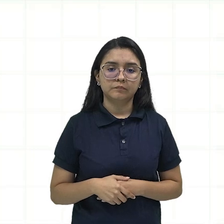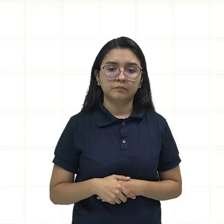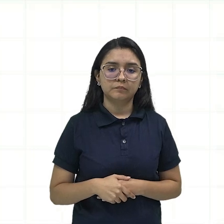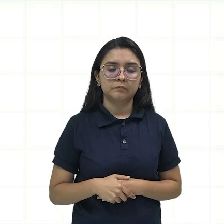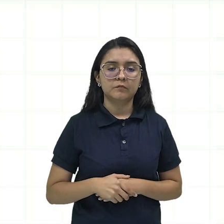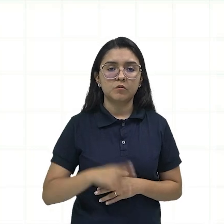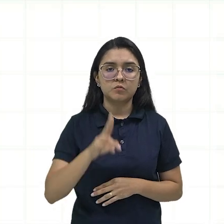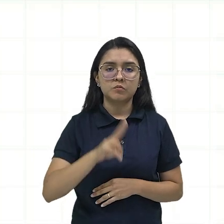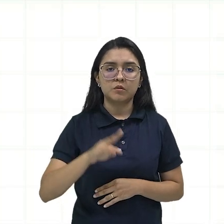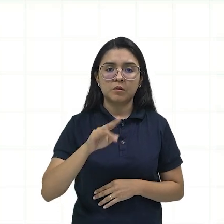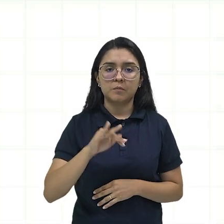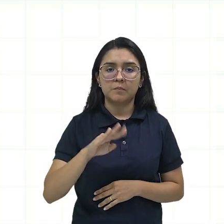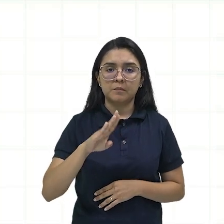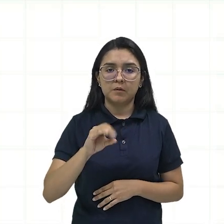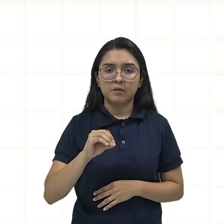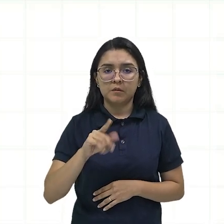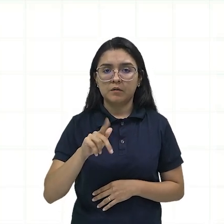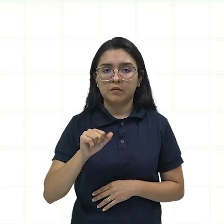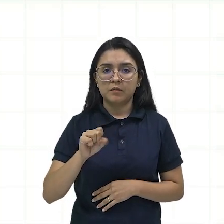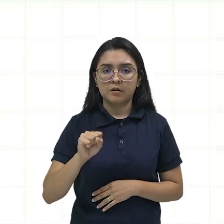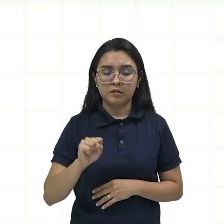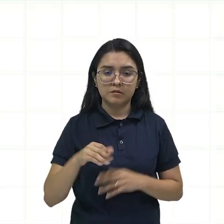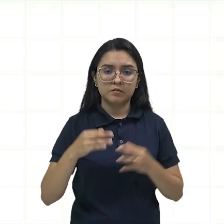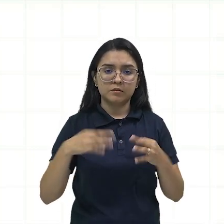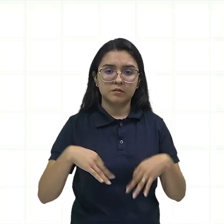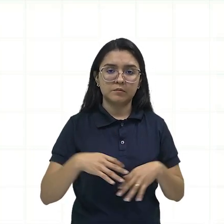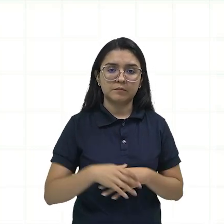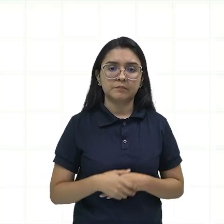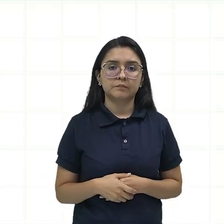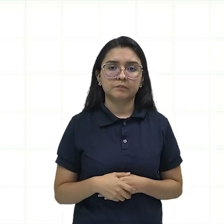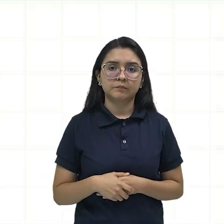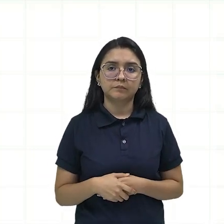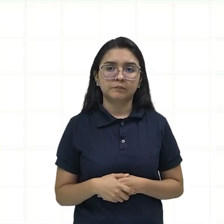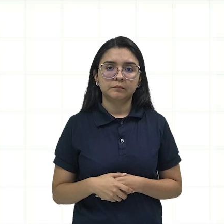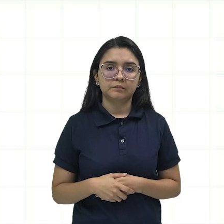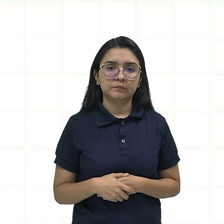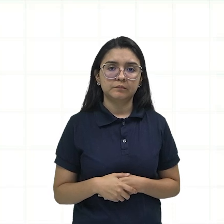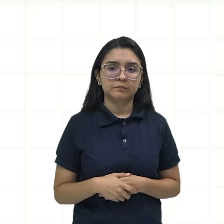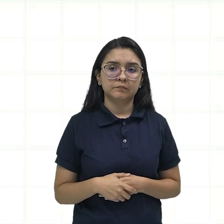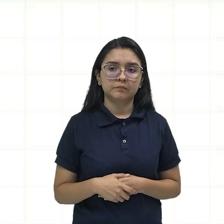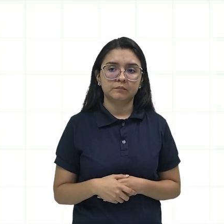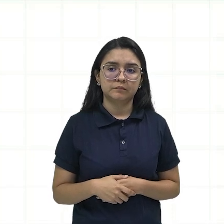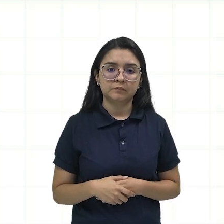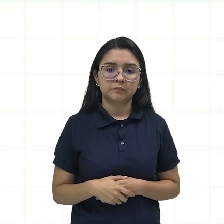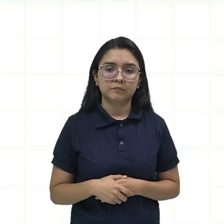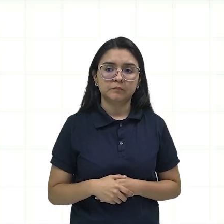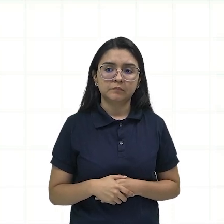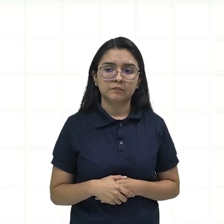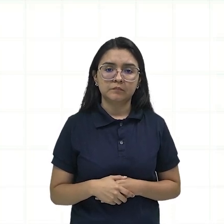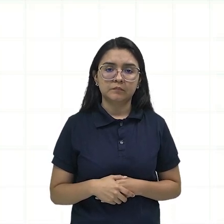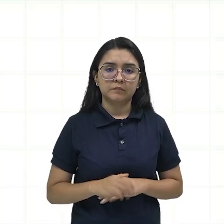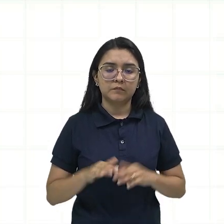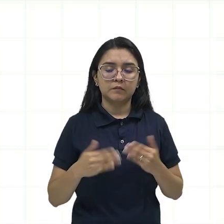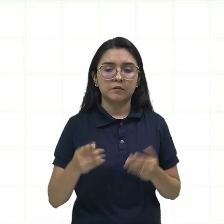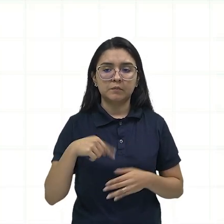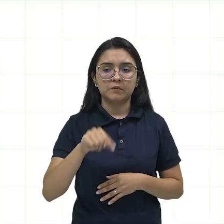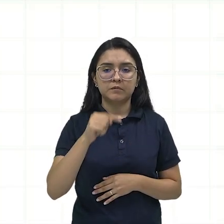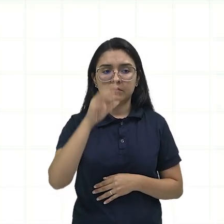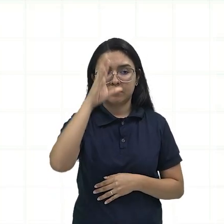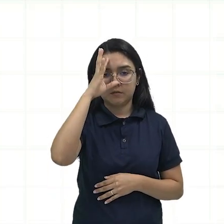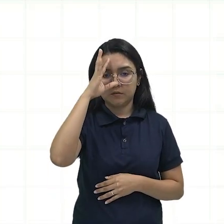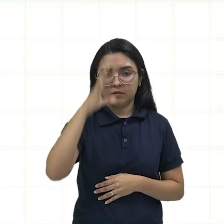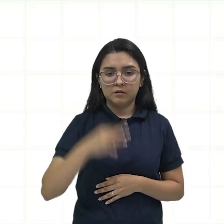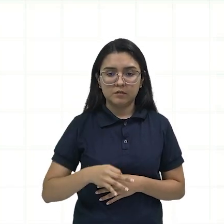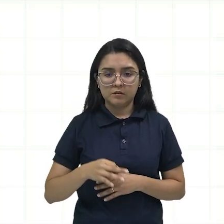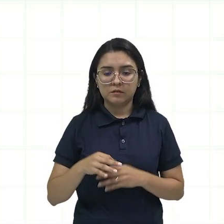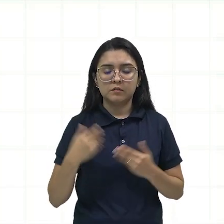desse biogás produzido, certo? E aí, para vocês entenderem, né, esse